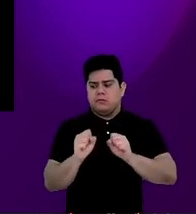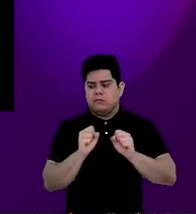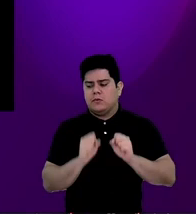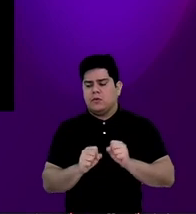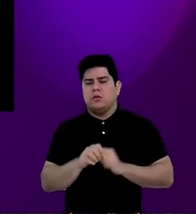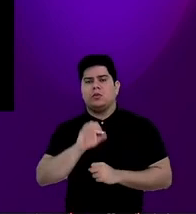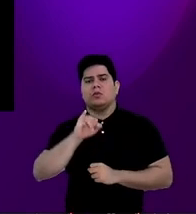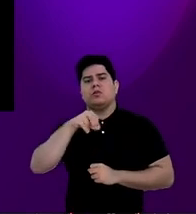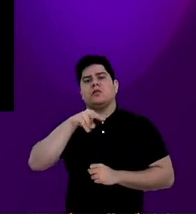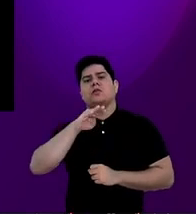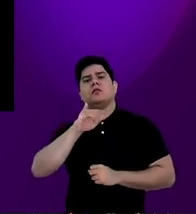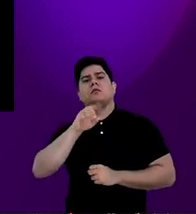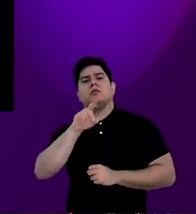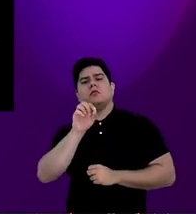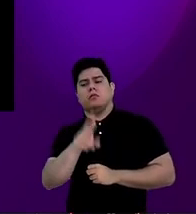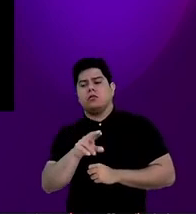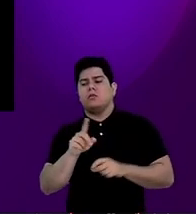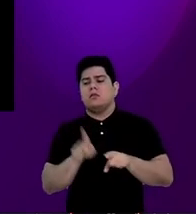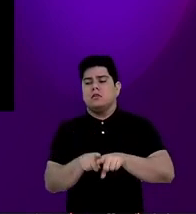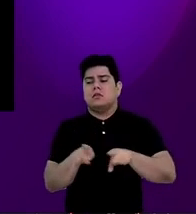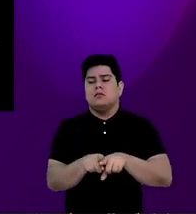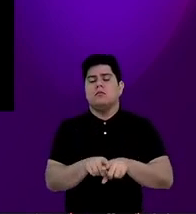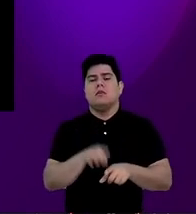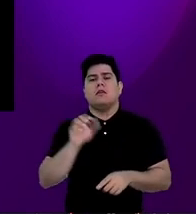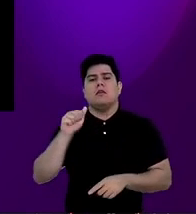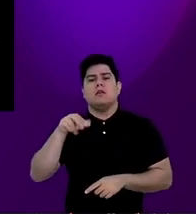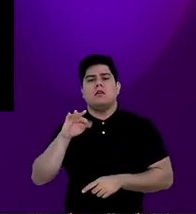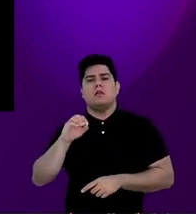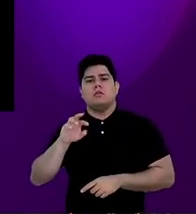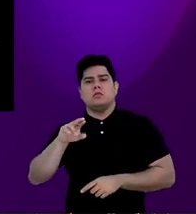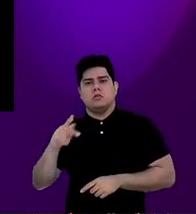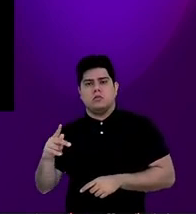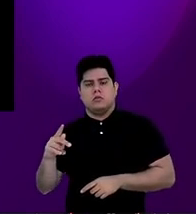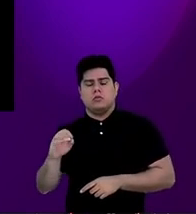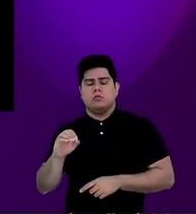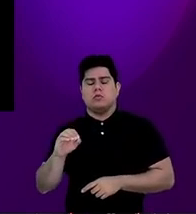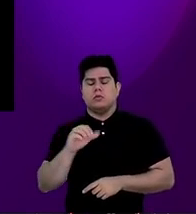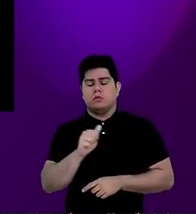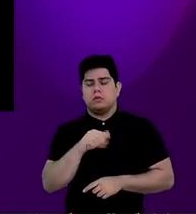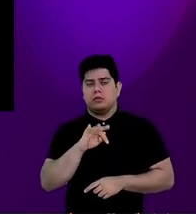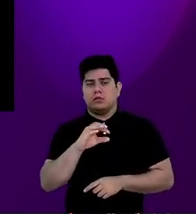de proteasoma e o anticorpo monoclonal anti-CD38. O professor